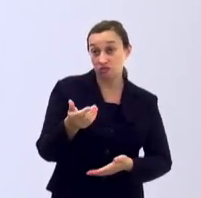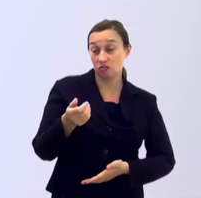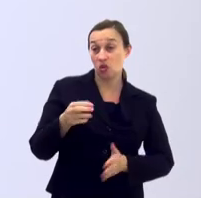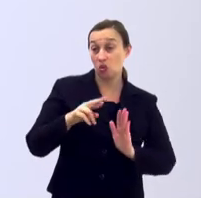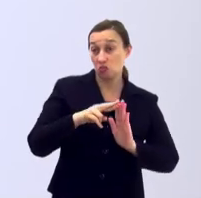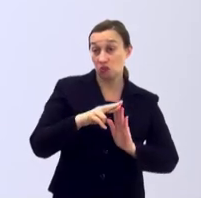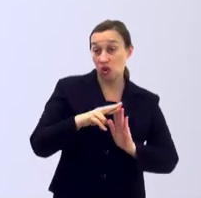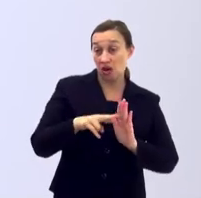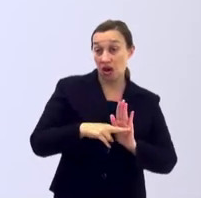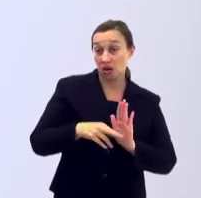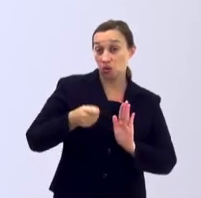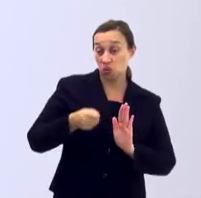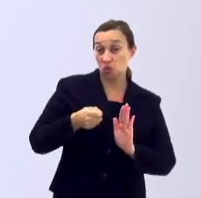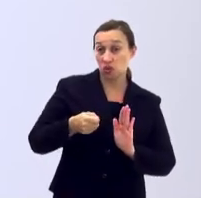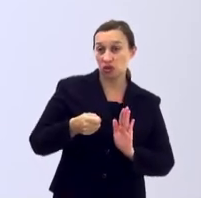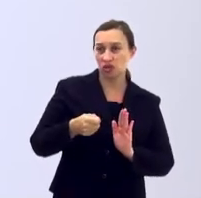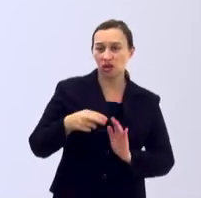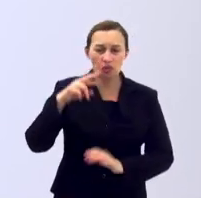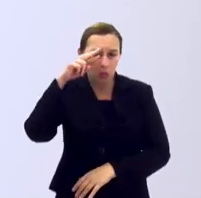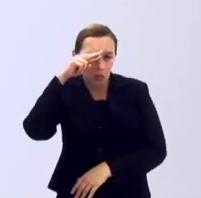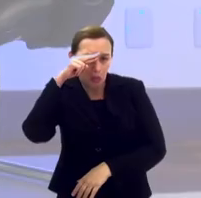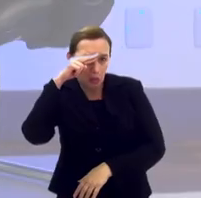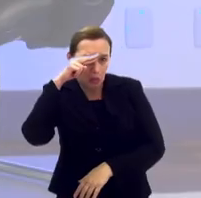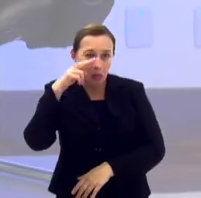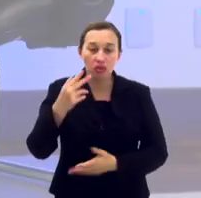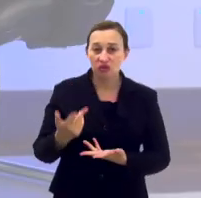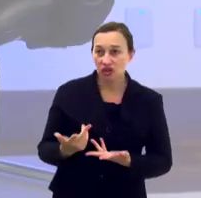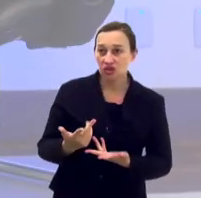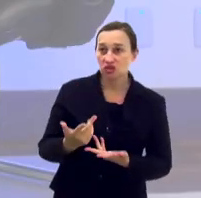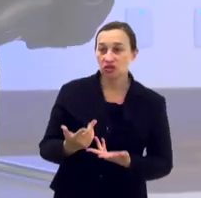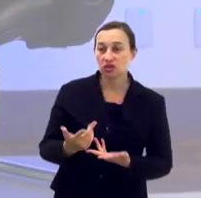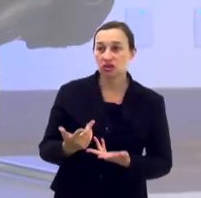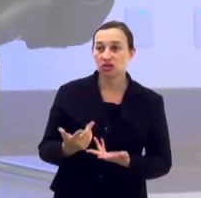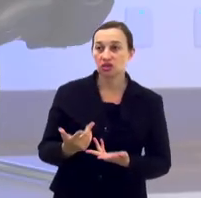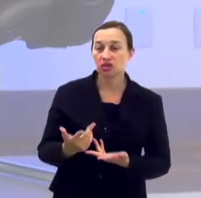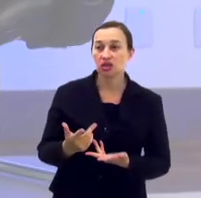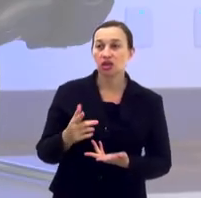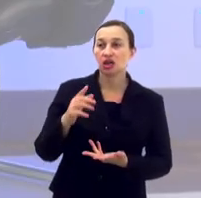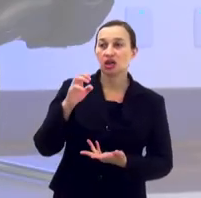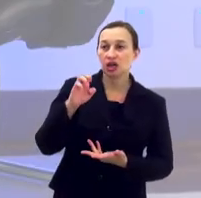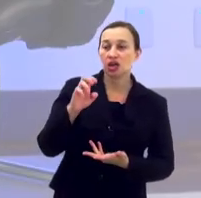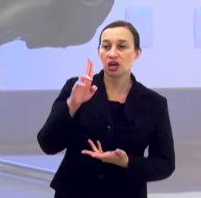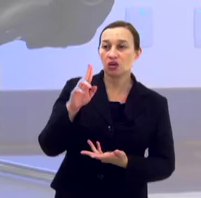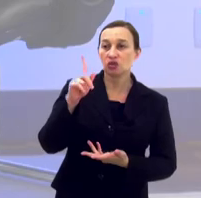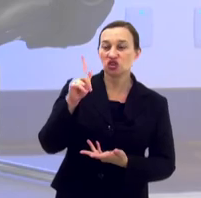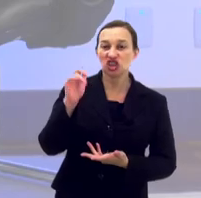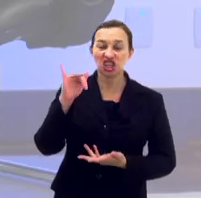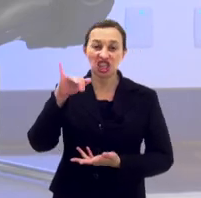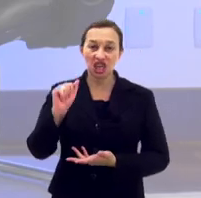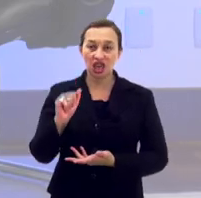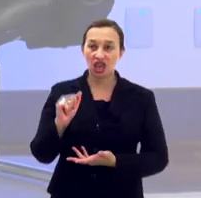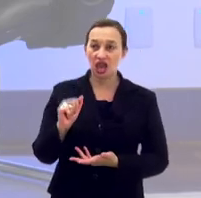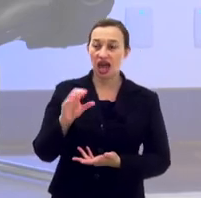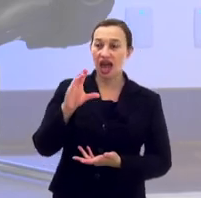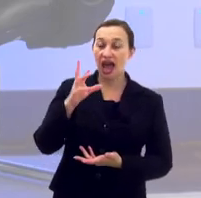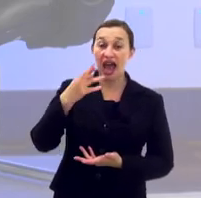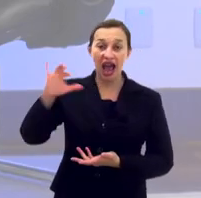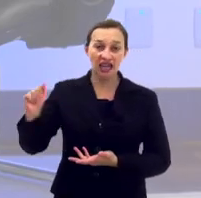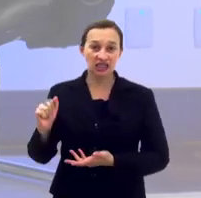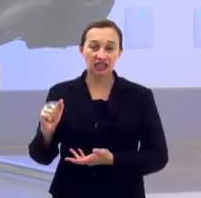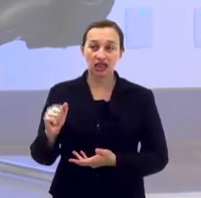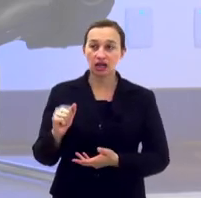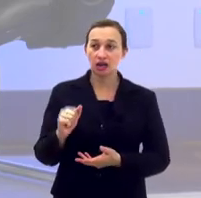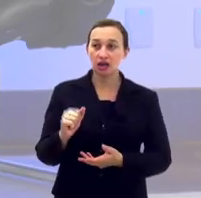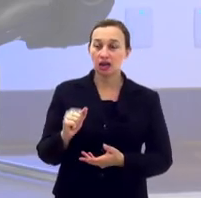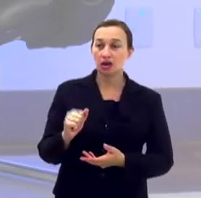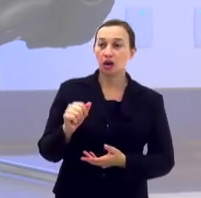do regime arrumar um bode expiatório. E a questão da eugenia também, né? da raça pura, do